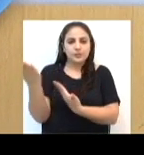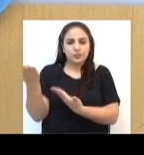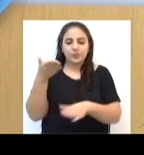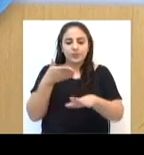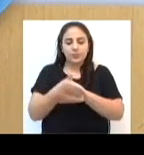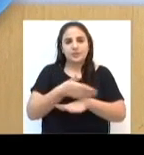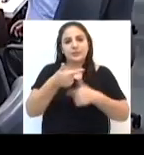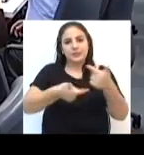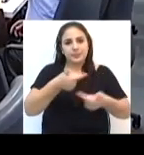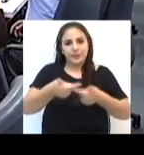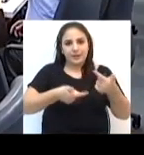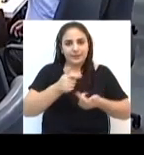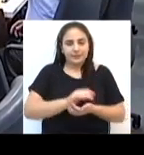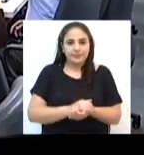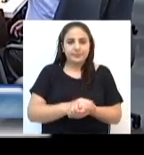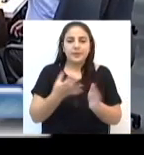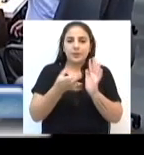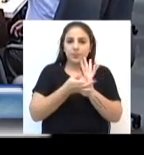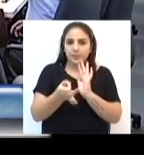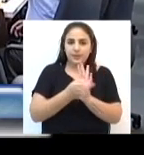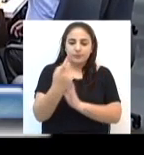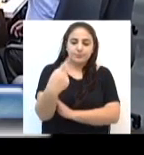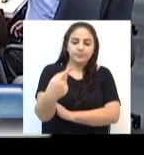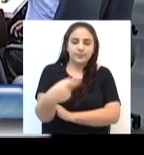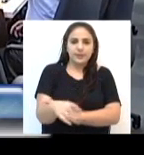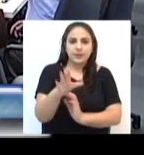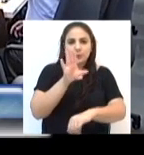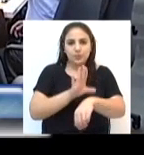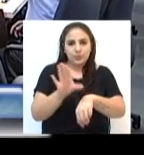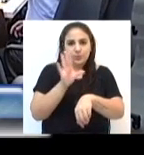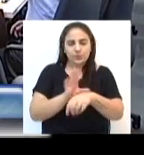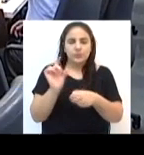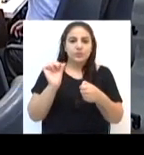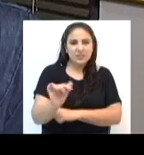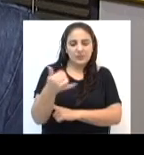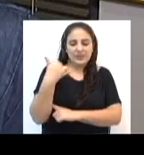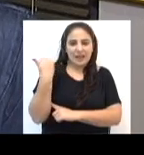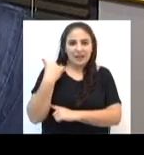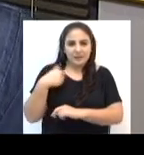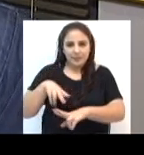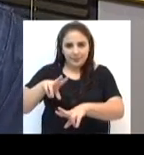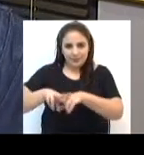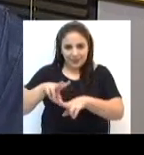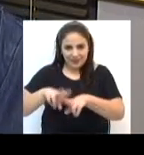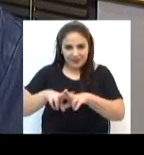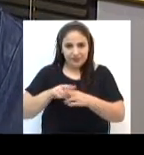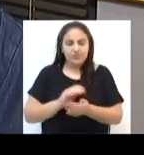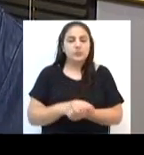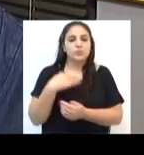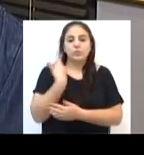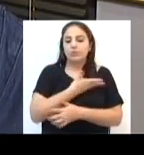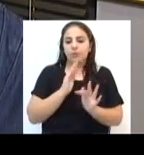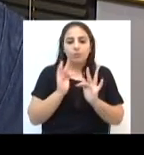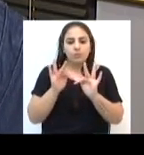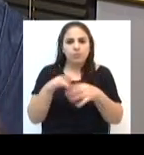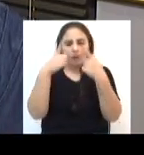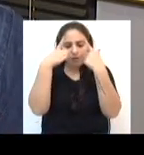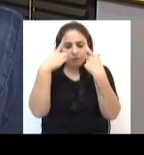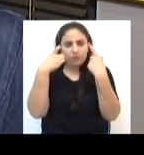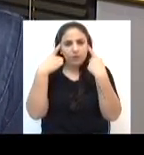Boa noite. O Jornal da Câmara desta terça-feira vai reapresentar os grandes expedientes dos vereadores